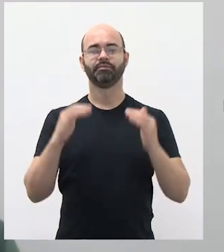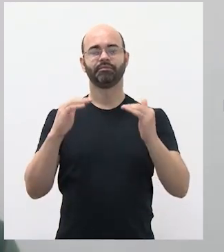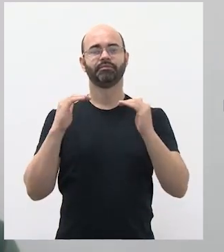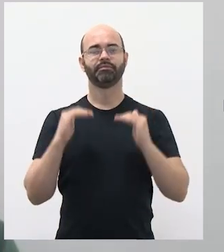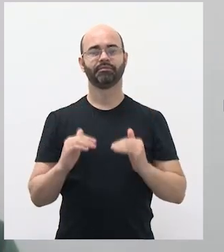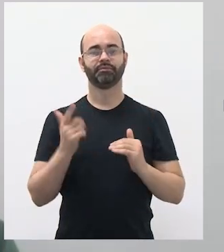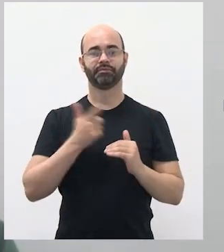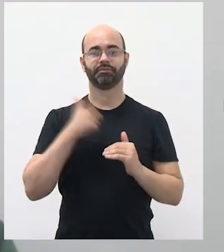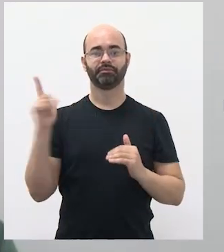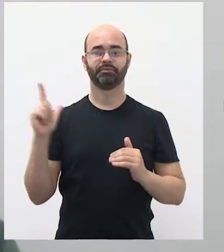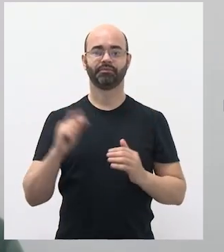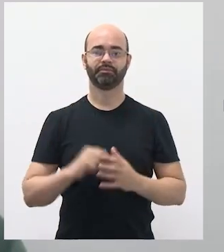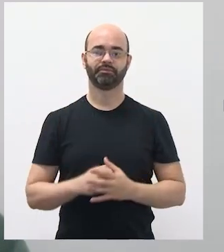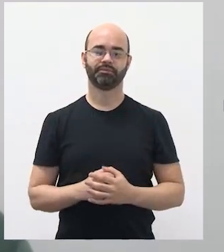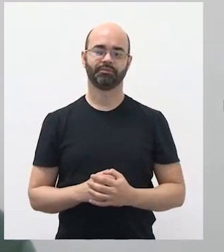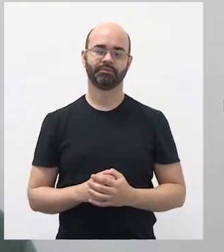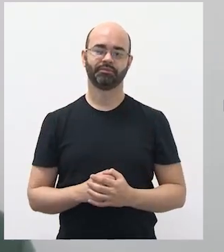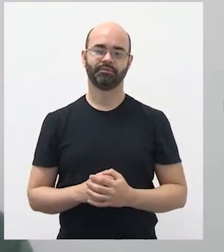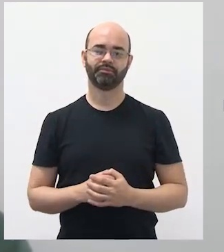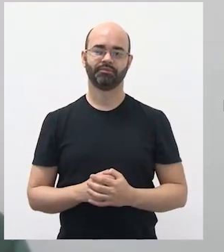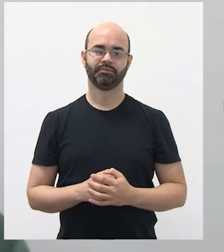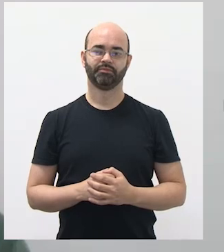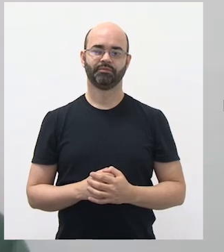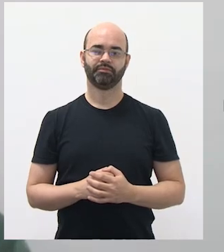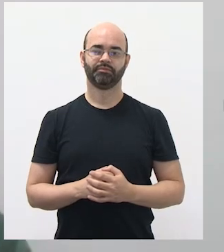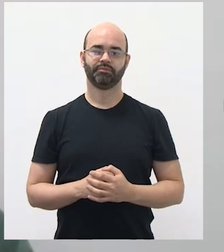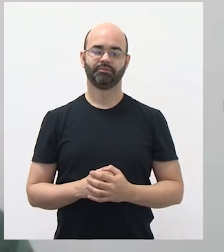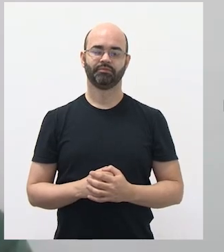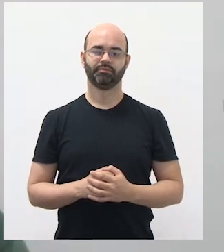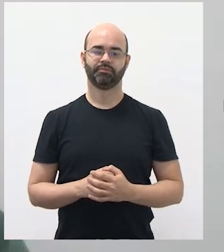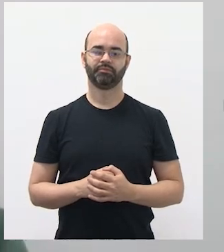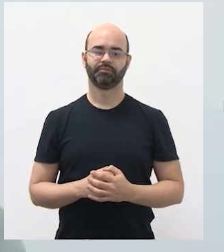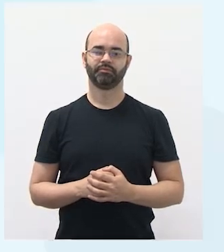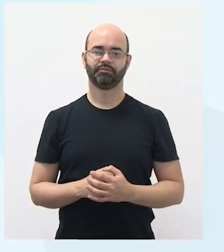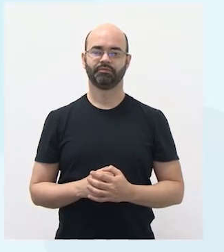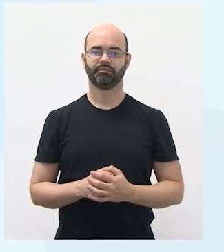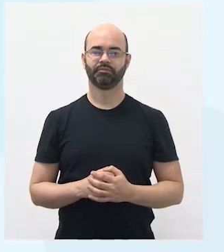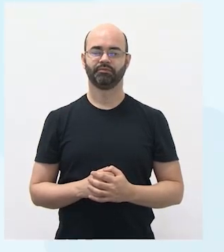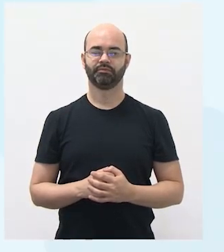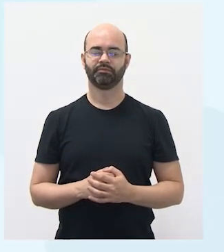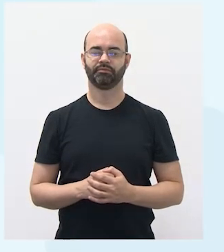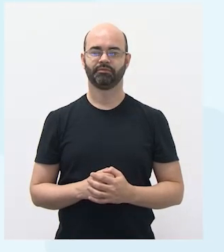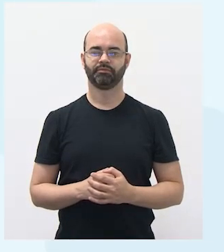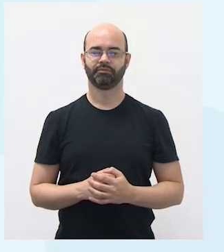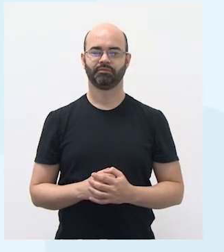slide, aí eu quero trazer para vocês algumas já